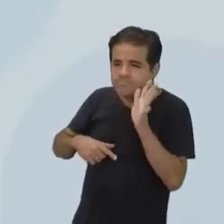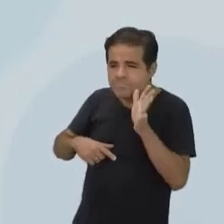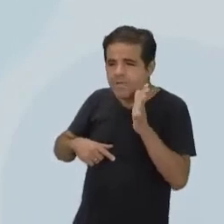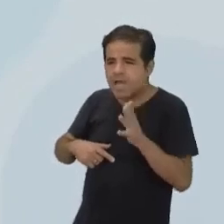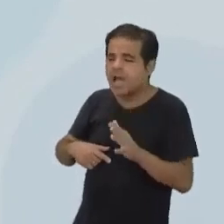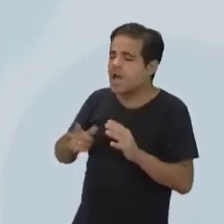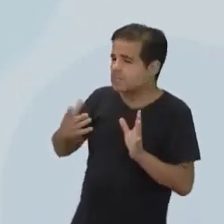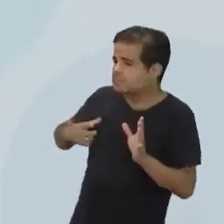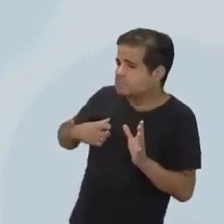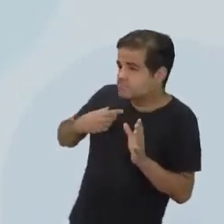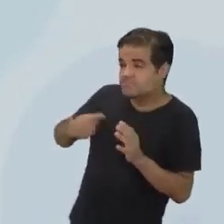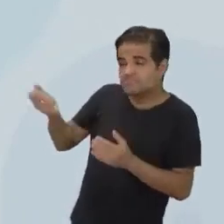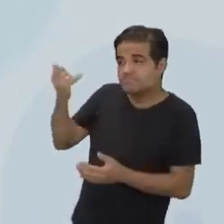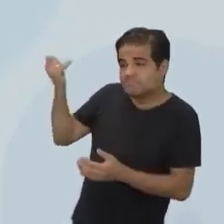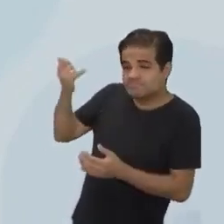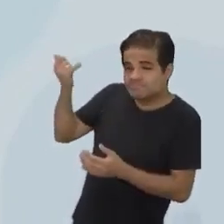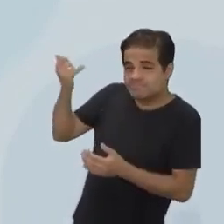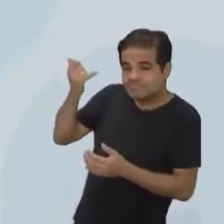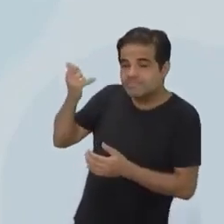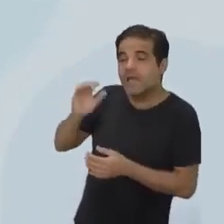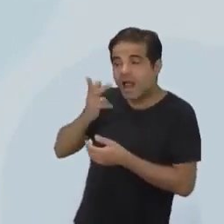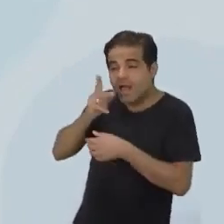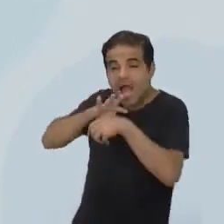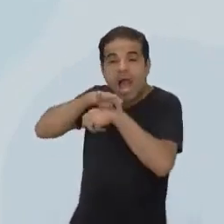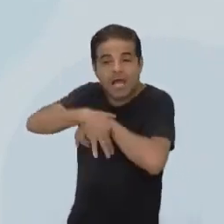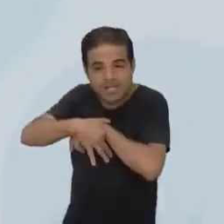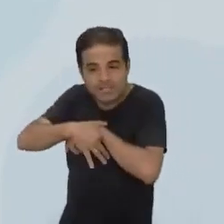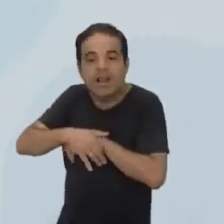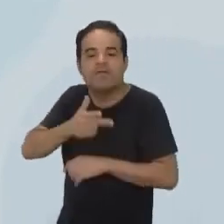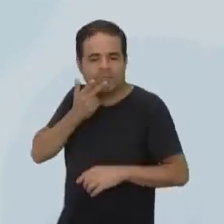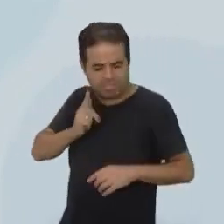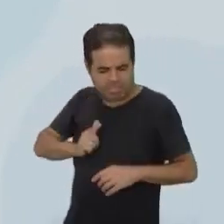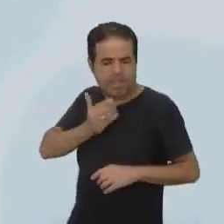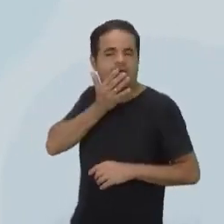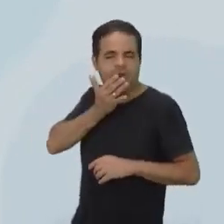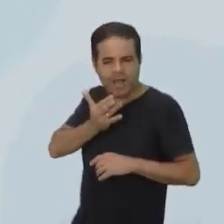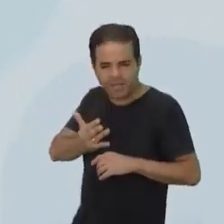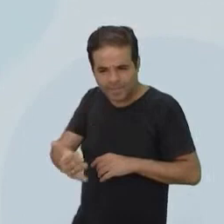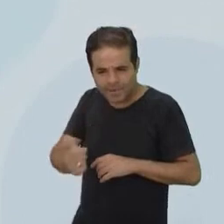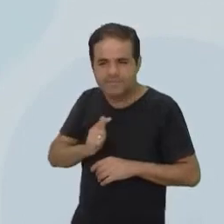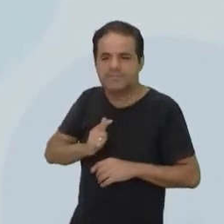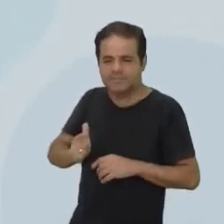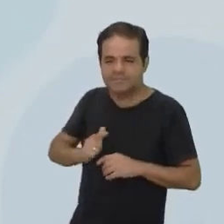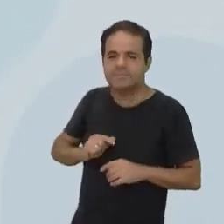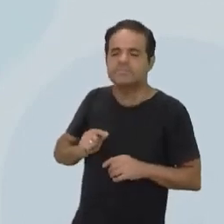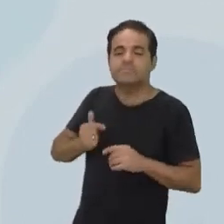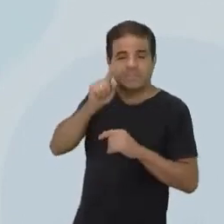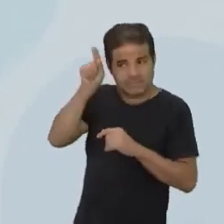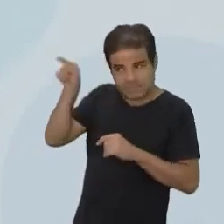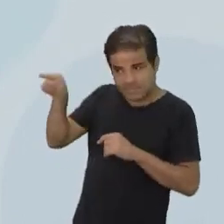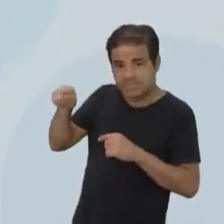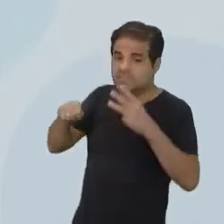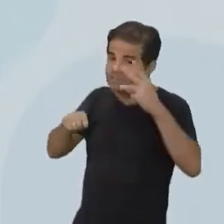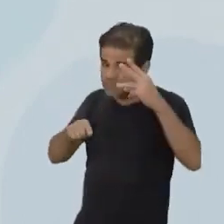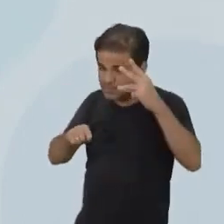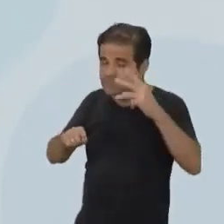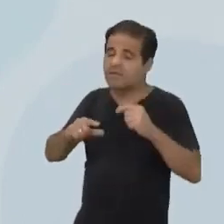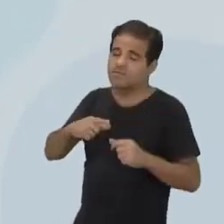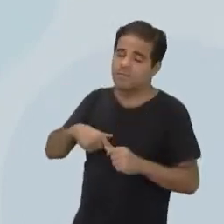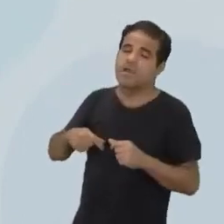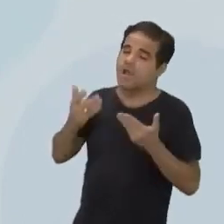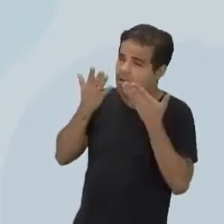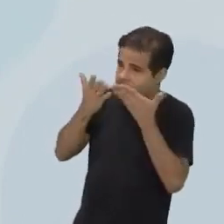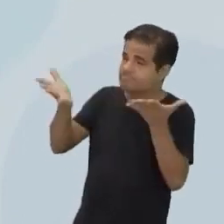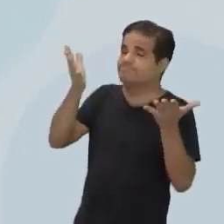está aí, já me garantindo que tem, então, essas diferenças também na coloração, então, das rochas que estão